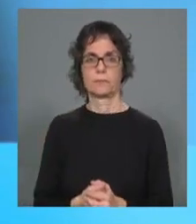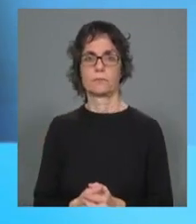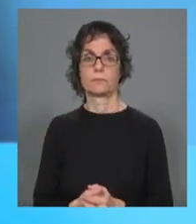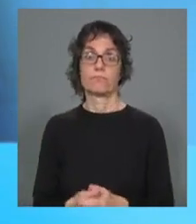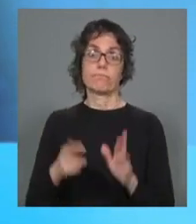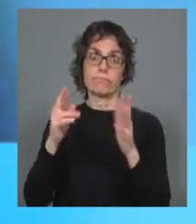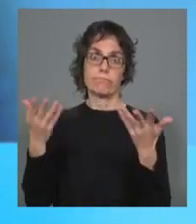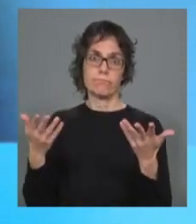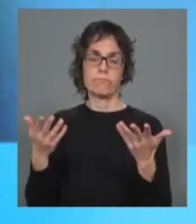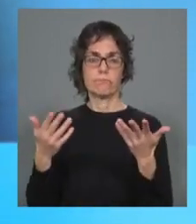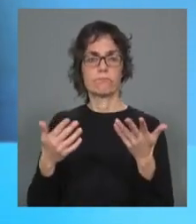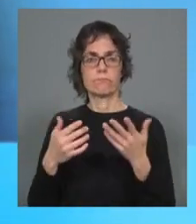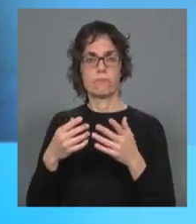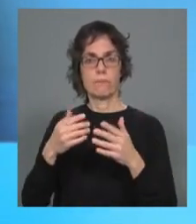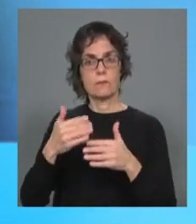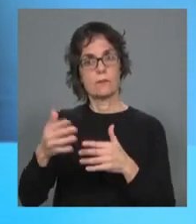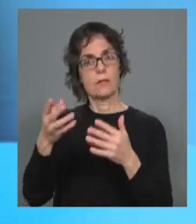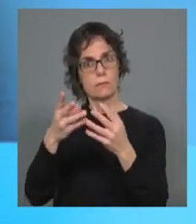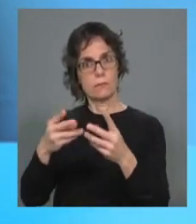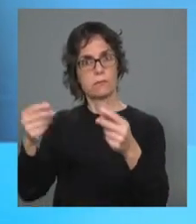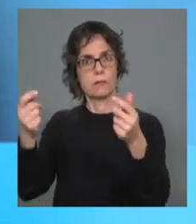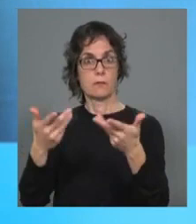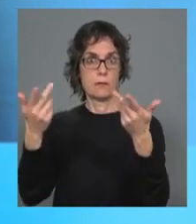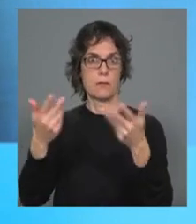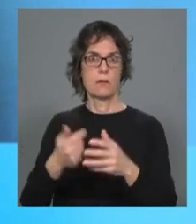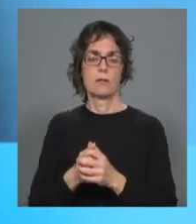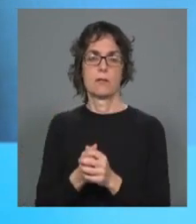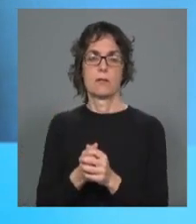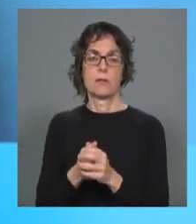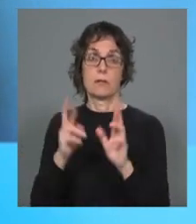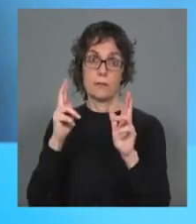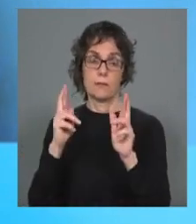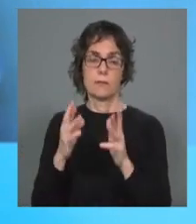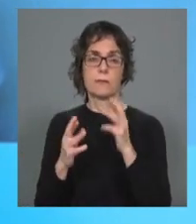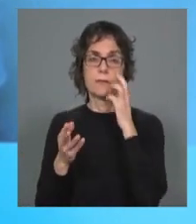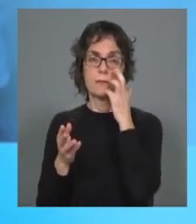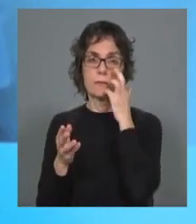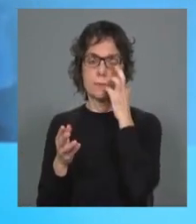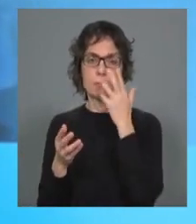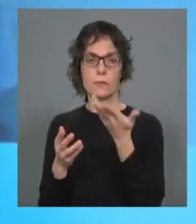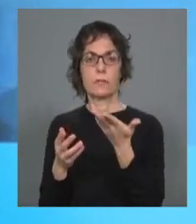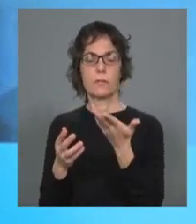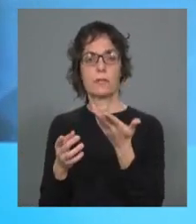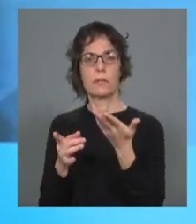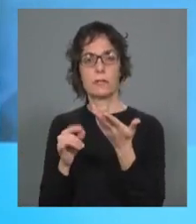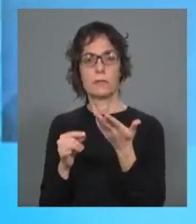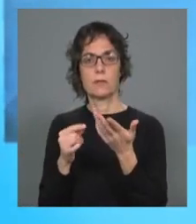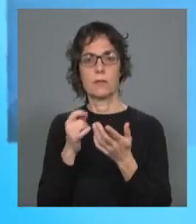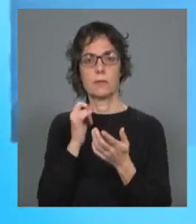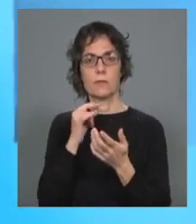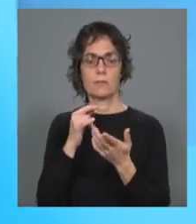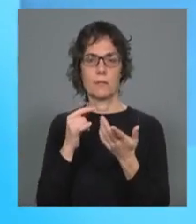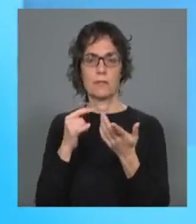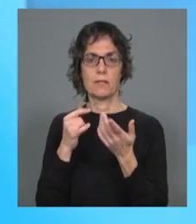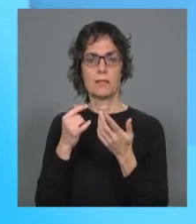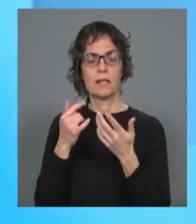desanuviamento na circunstância pandémica também faça regressar e com essa fome acumulada pela visita do